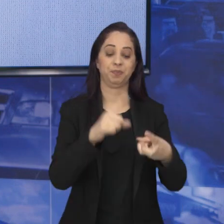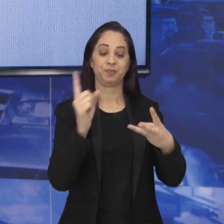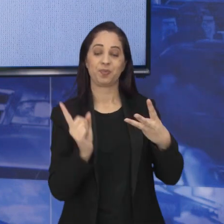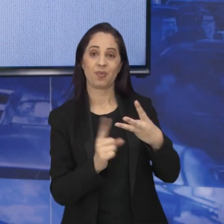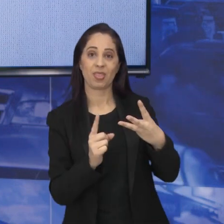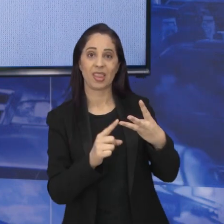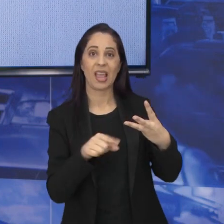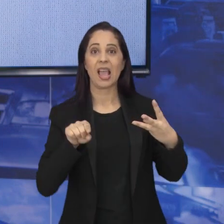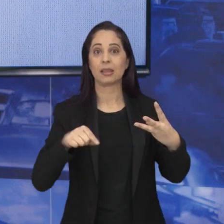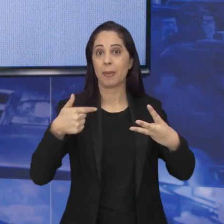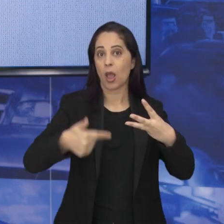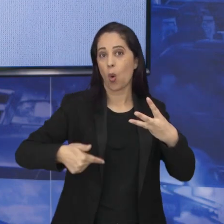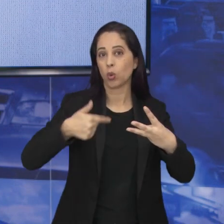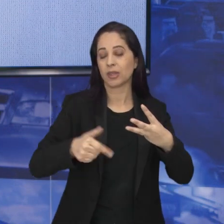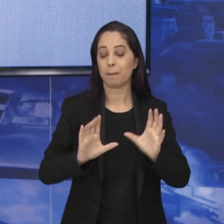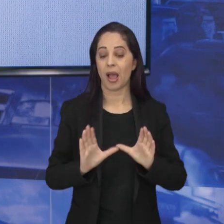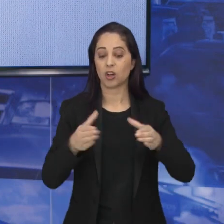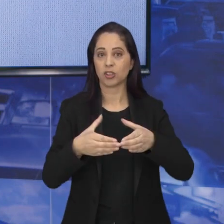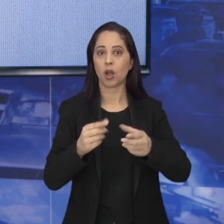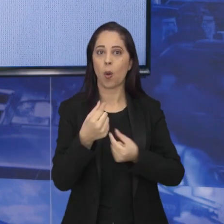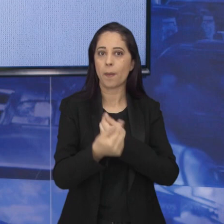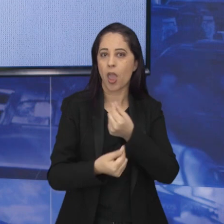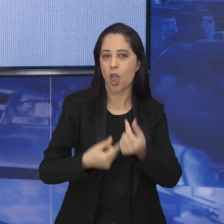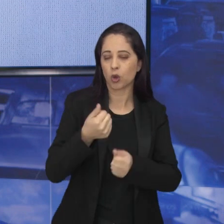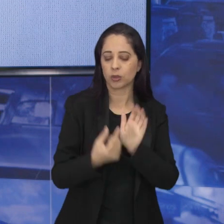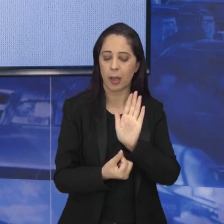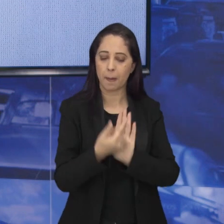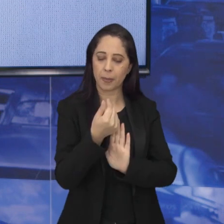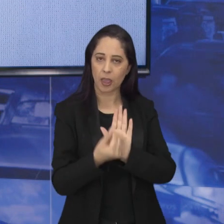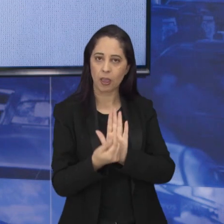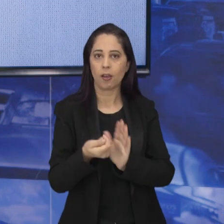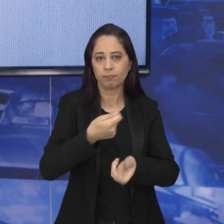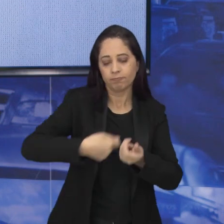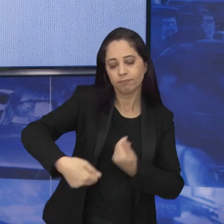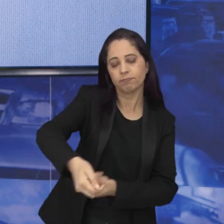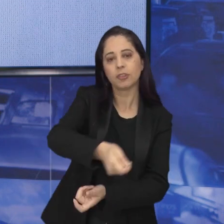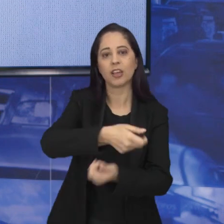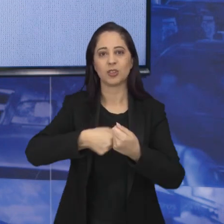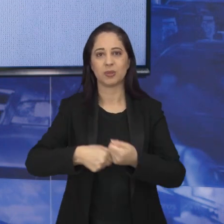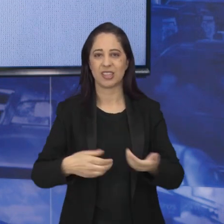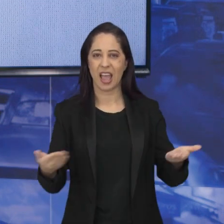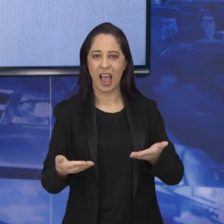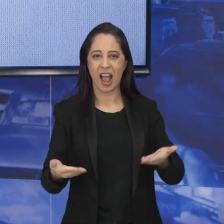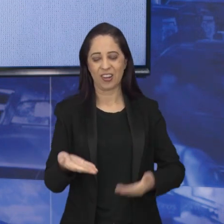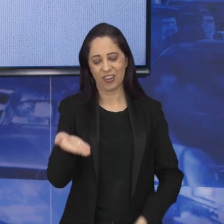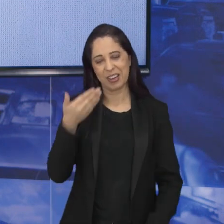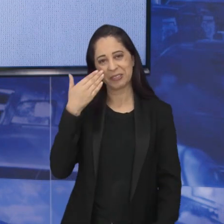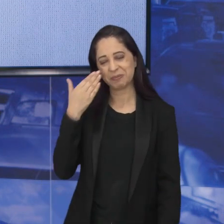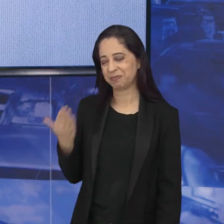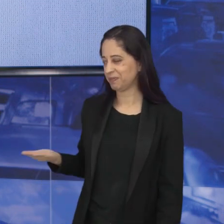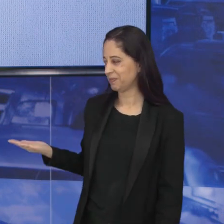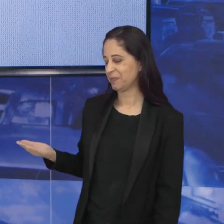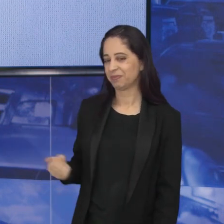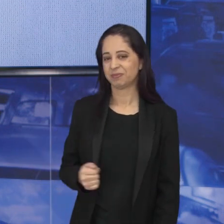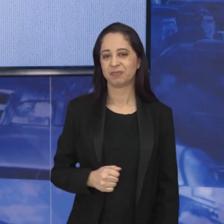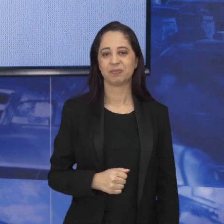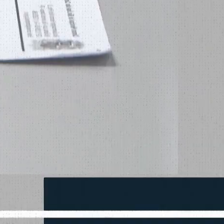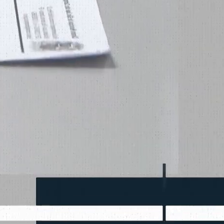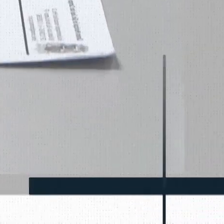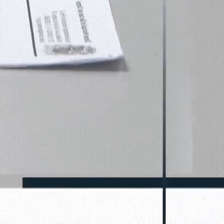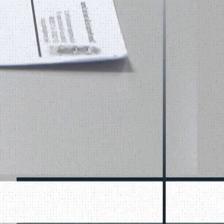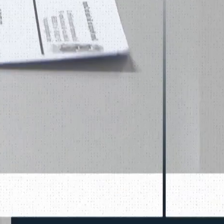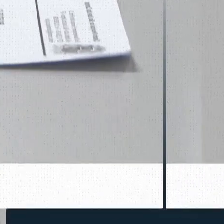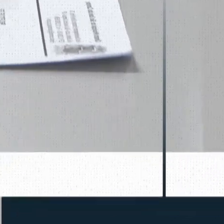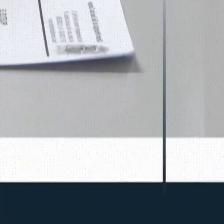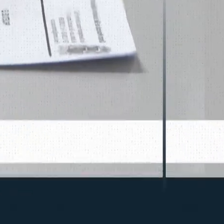E a gente mostra ainda o trabalho da Comissão de Economia, Finanças e Orçamento da Câmara. É agora, aqui no Ação Parlamentar.